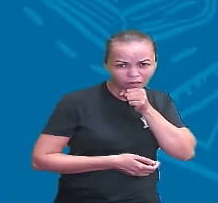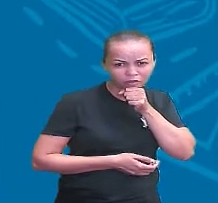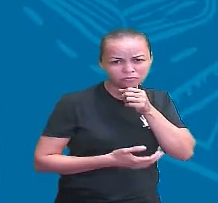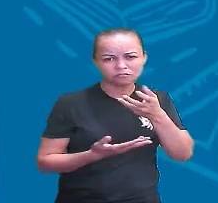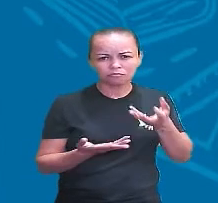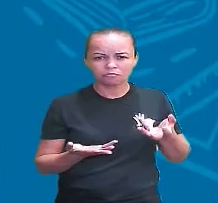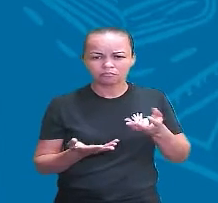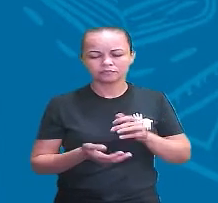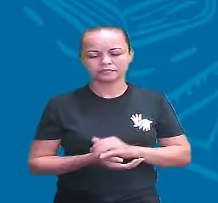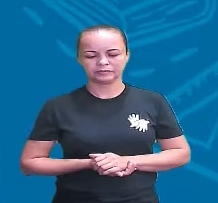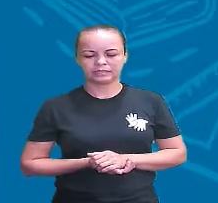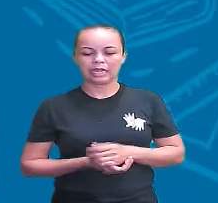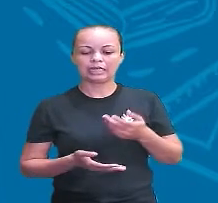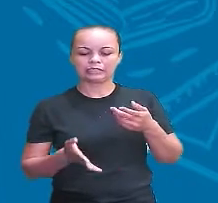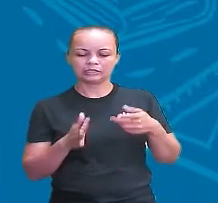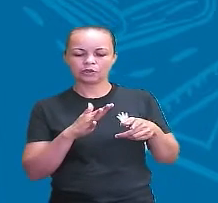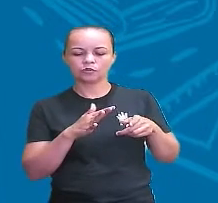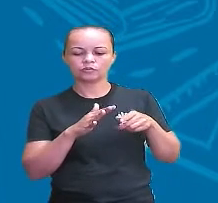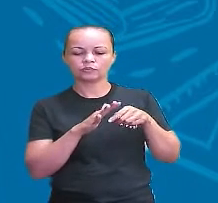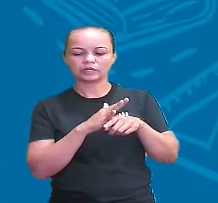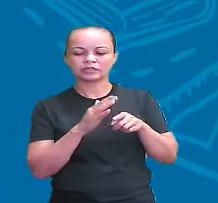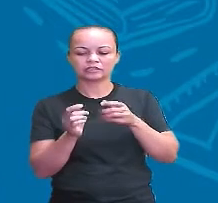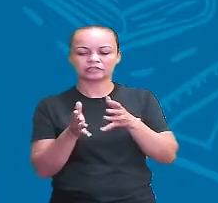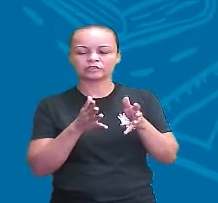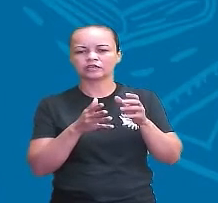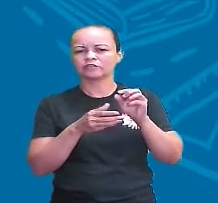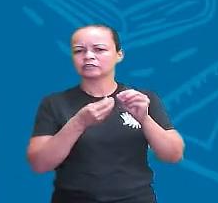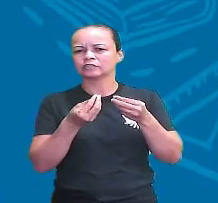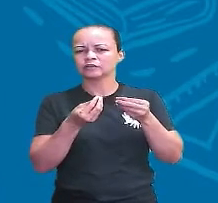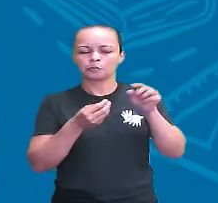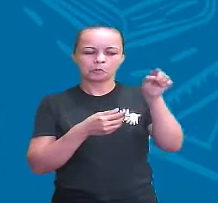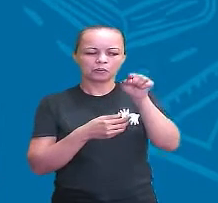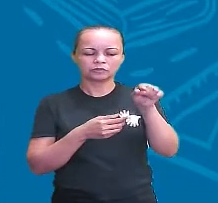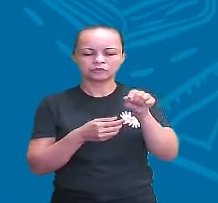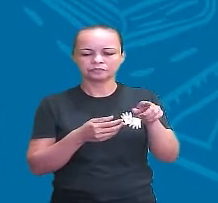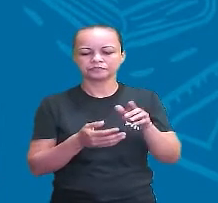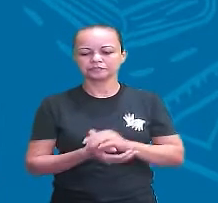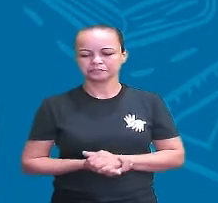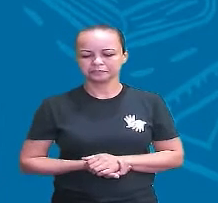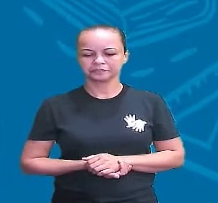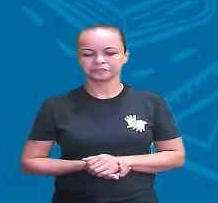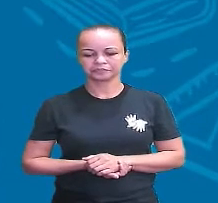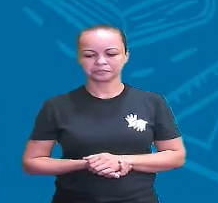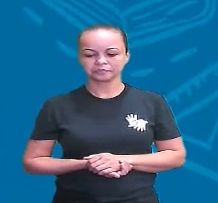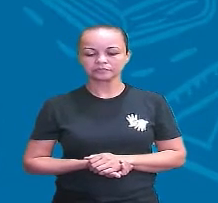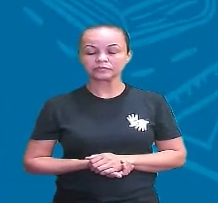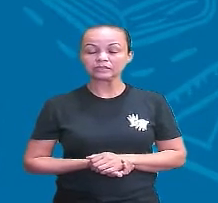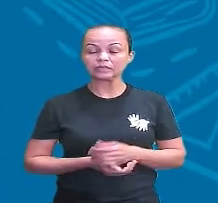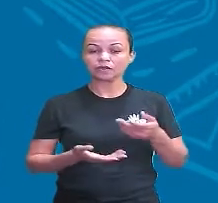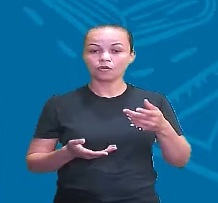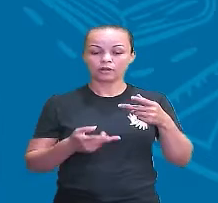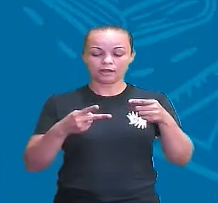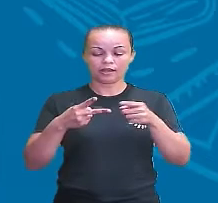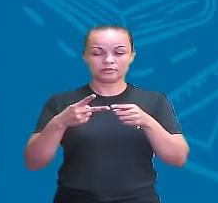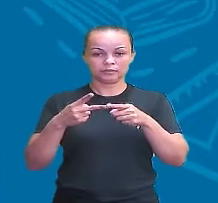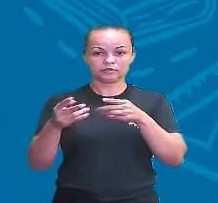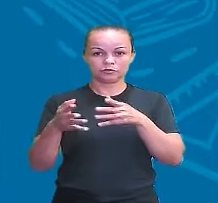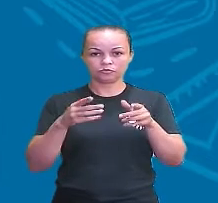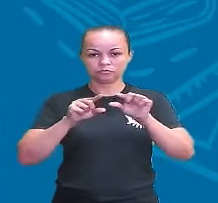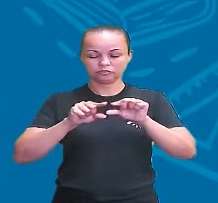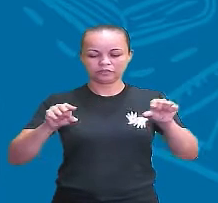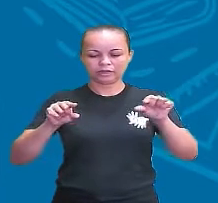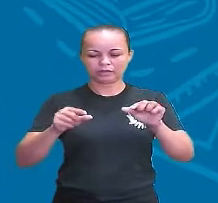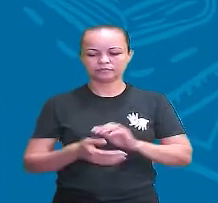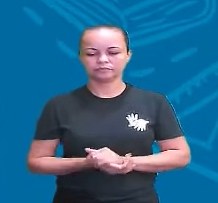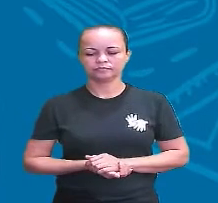um quando. Posso? Posso. Meu verbo to be vai ficar sempre após ele. When is she going to leave? Quando ela